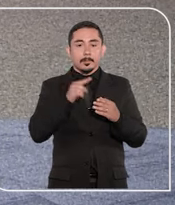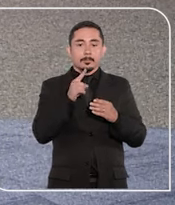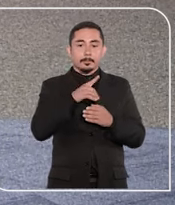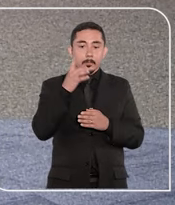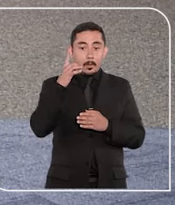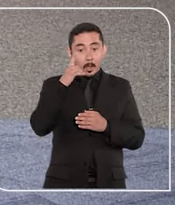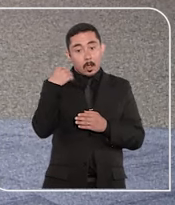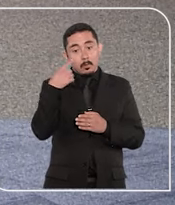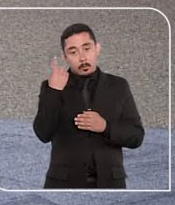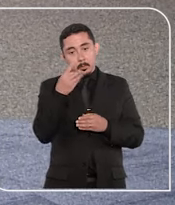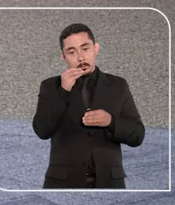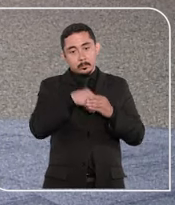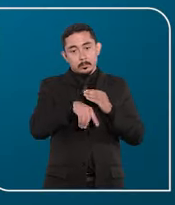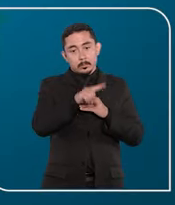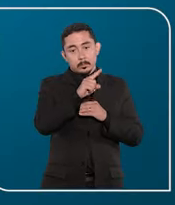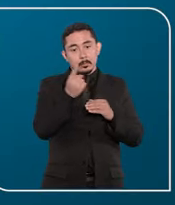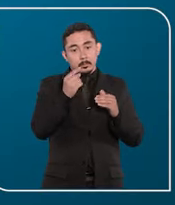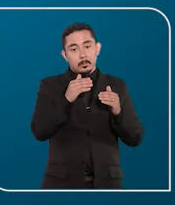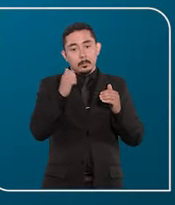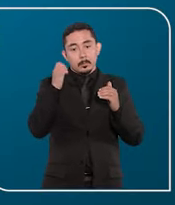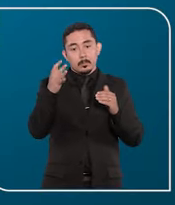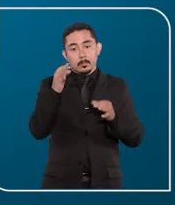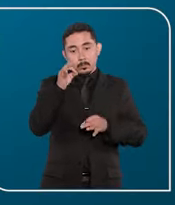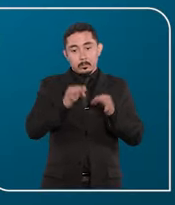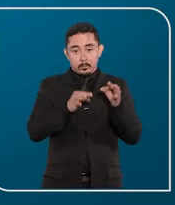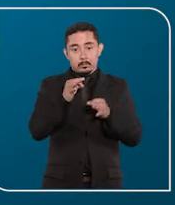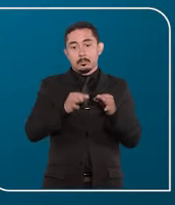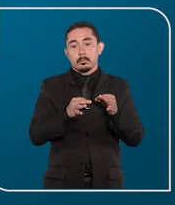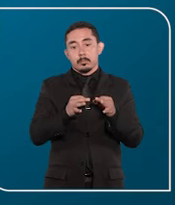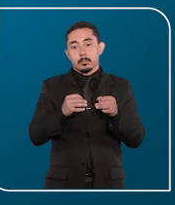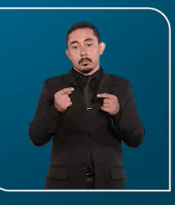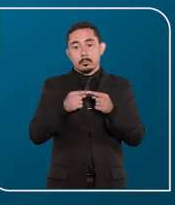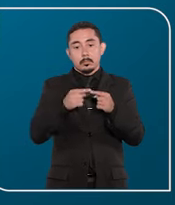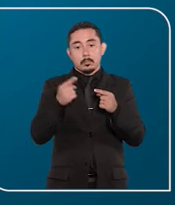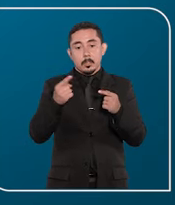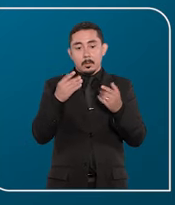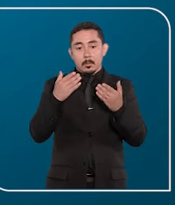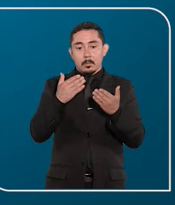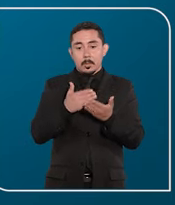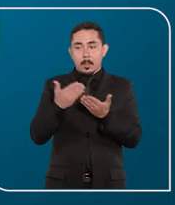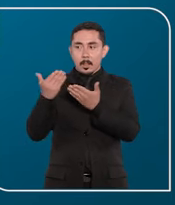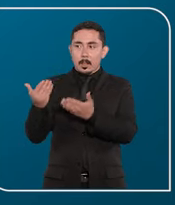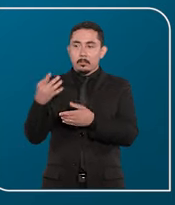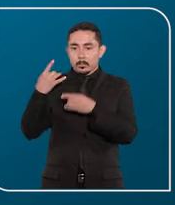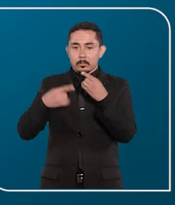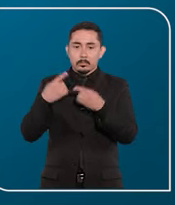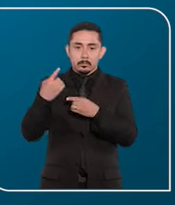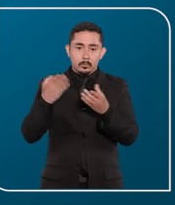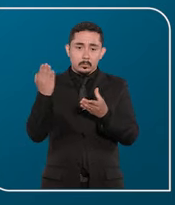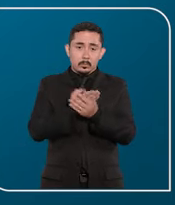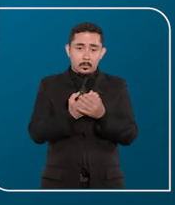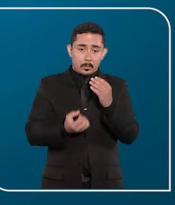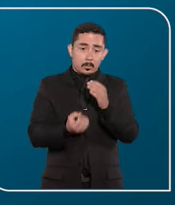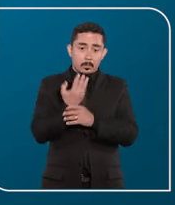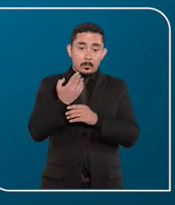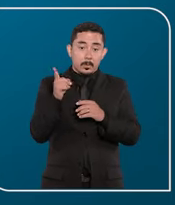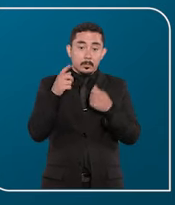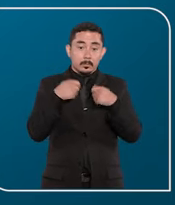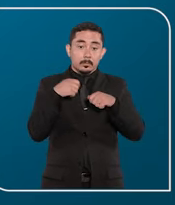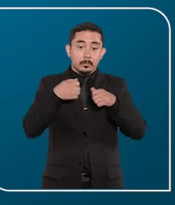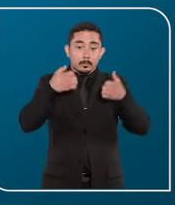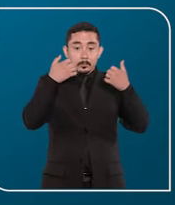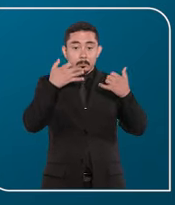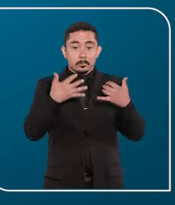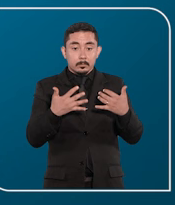função extrajudicial, de não levar para o Poder Judiciário uma disputa, ele tem a obrigação de explicar,